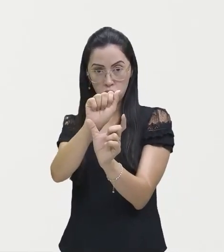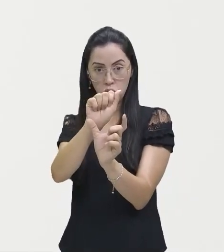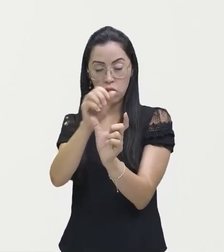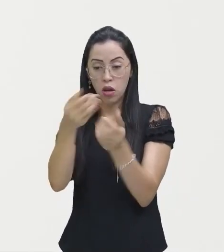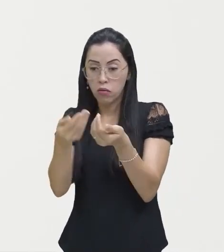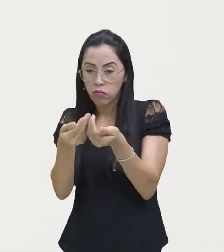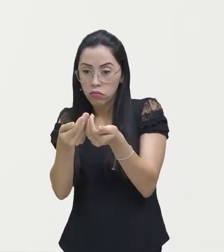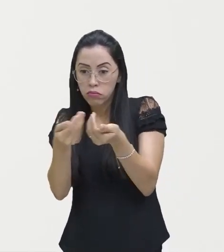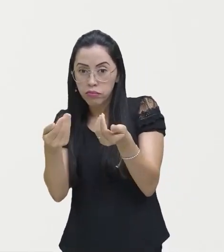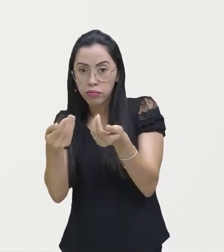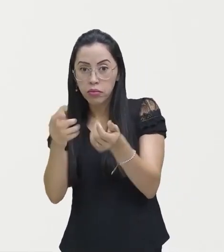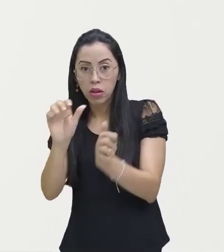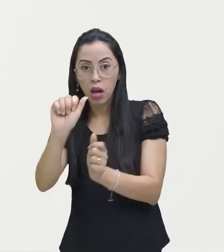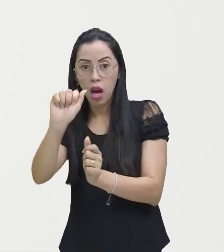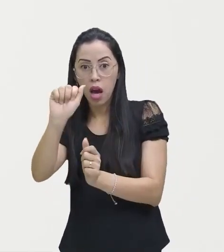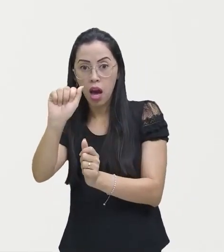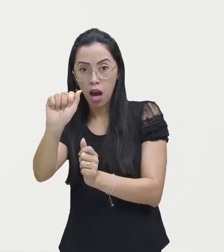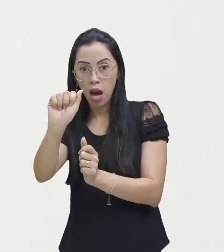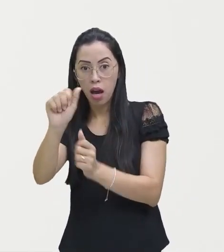má